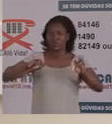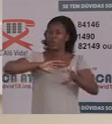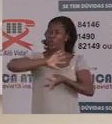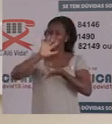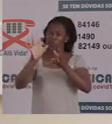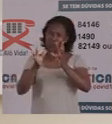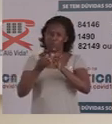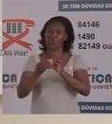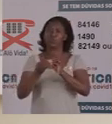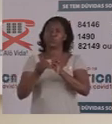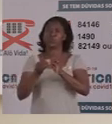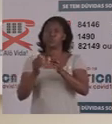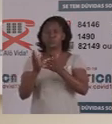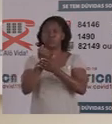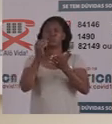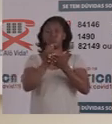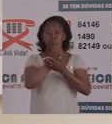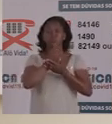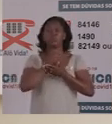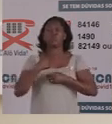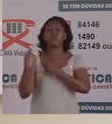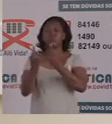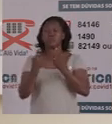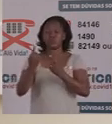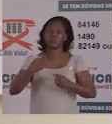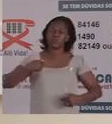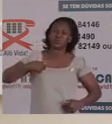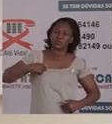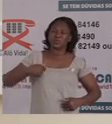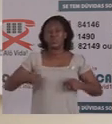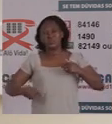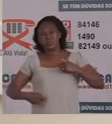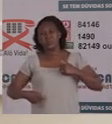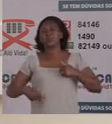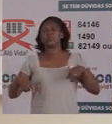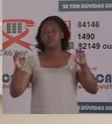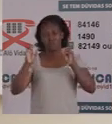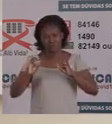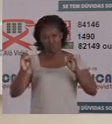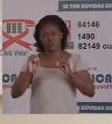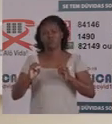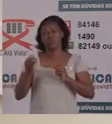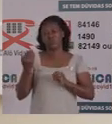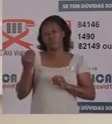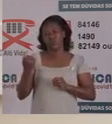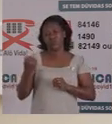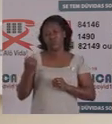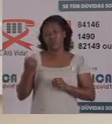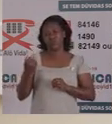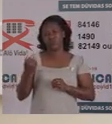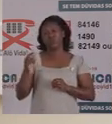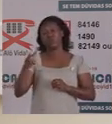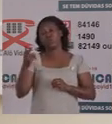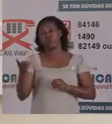detectar, então, os casos assintomáticos que temos reportados nos últimos dias. O gráfico da esquerda mostra,